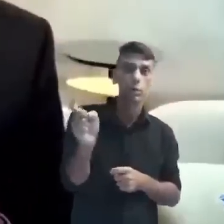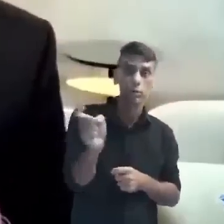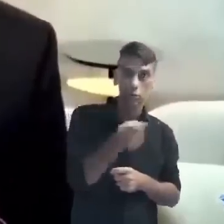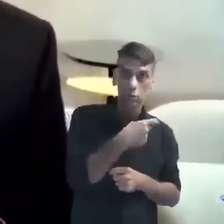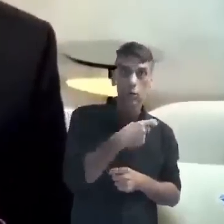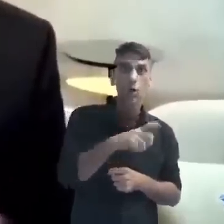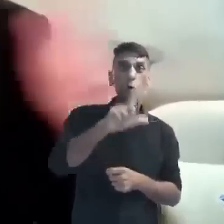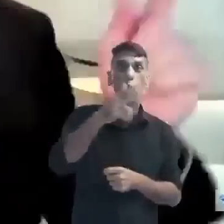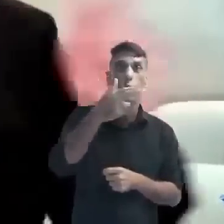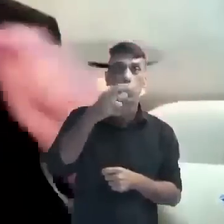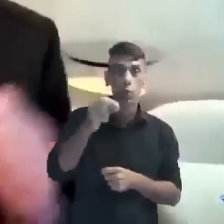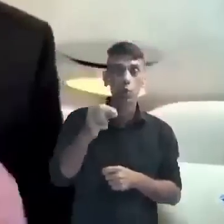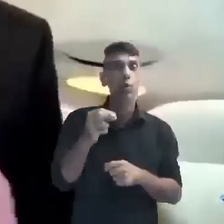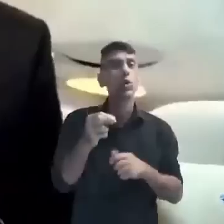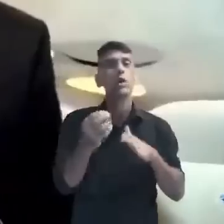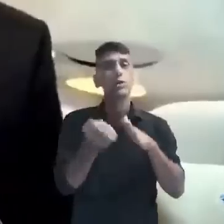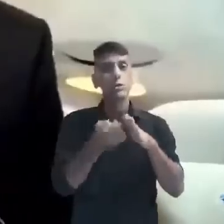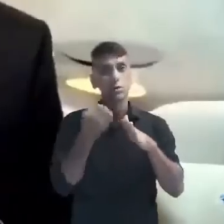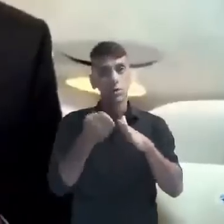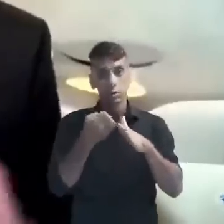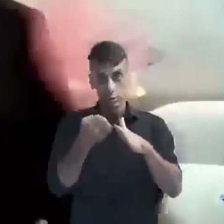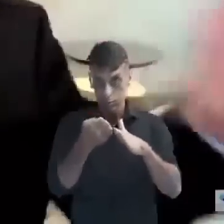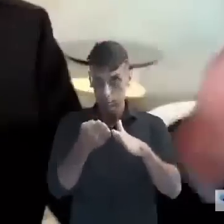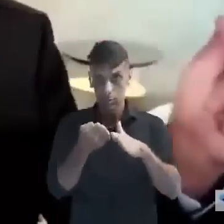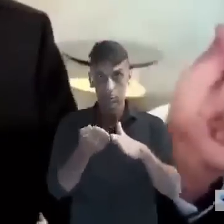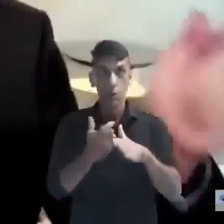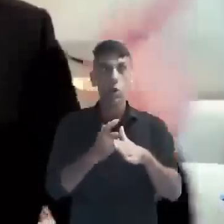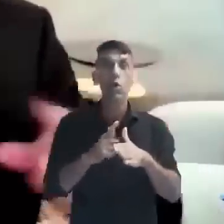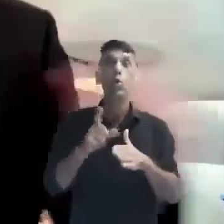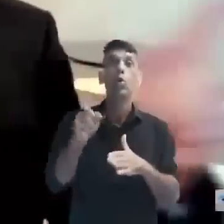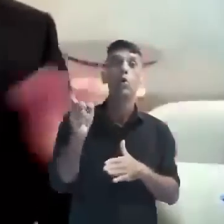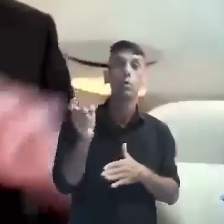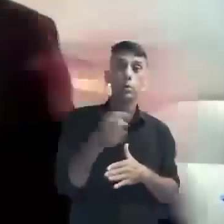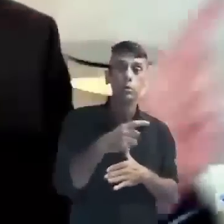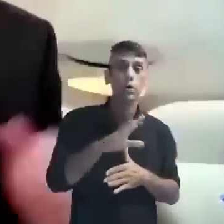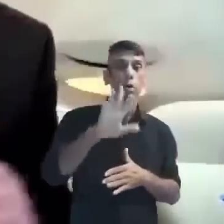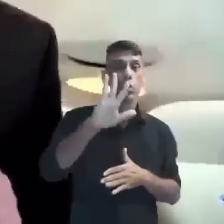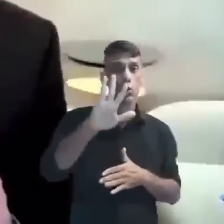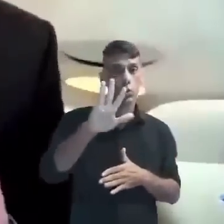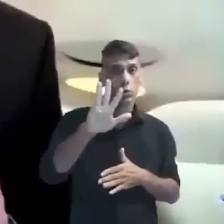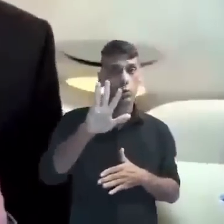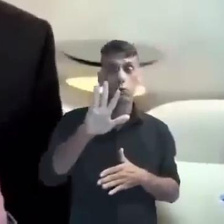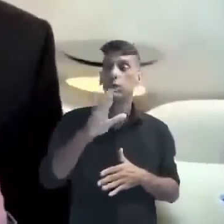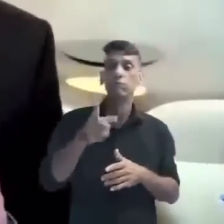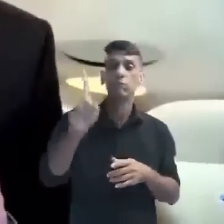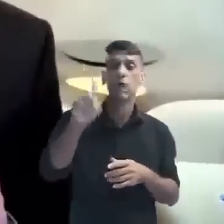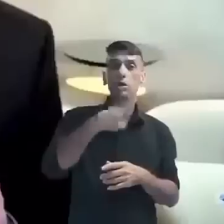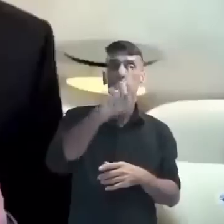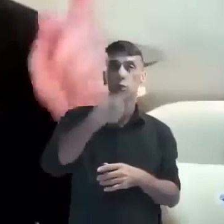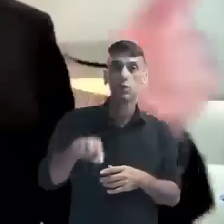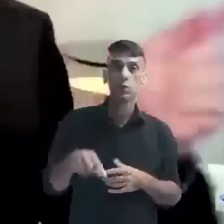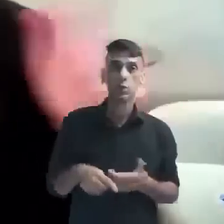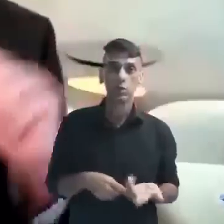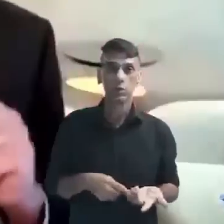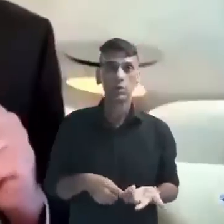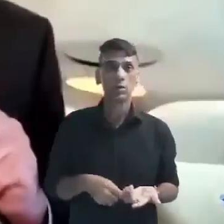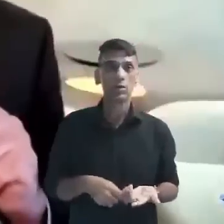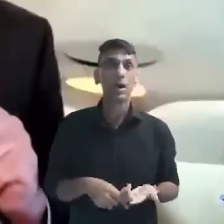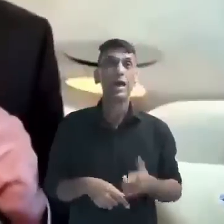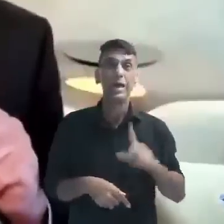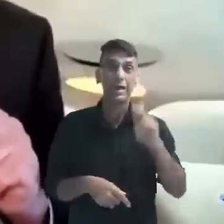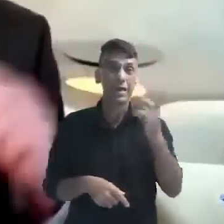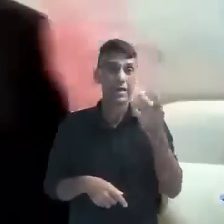dividendos empresariais. Só o Brasil e a Estônia não cobram. Eu cobrei e o Lula e o Fernando Henrique revogaram. Cobrar tributos sobre